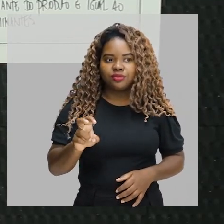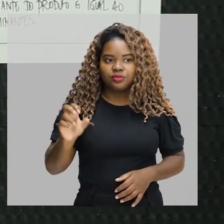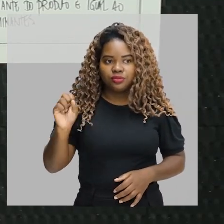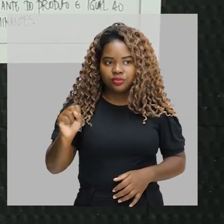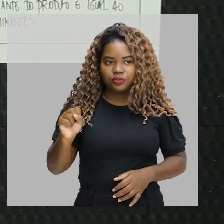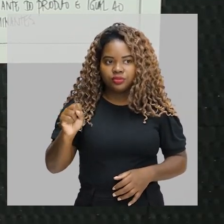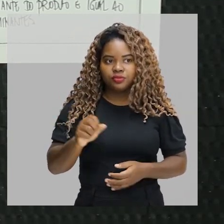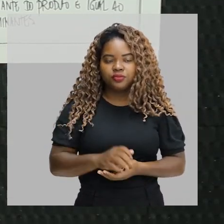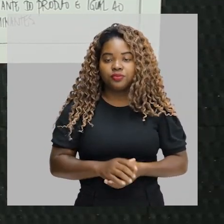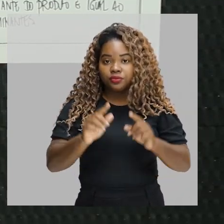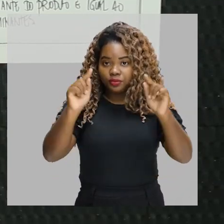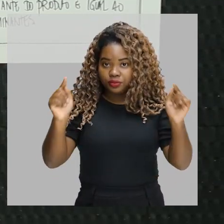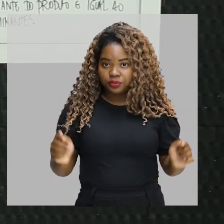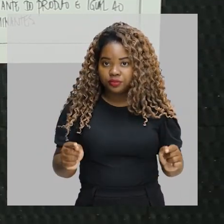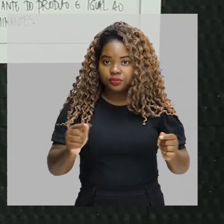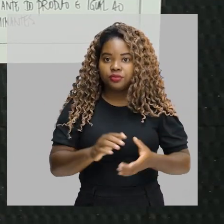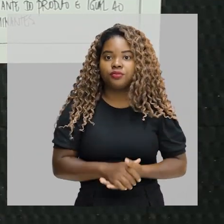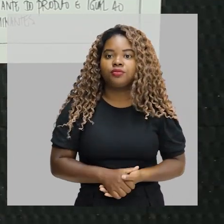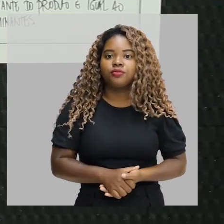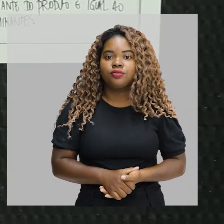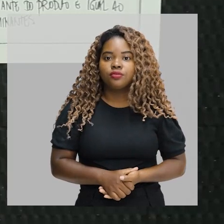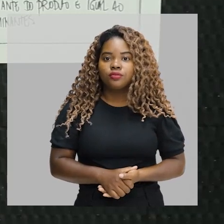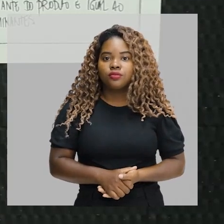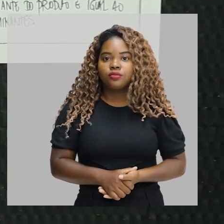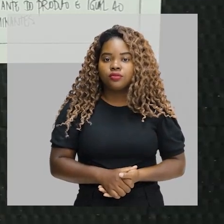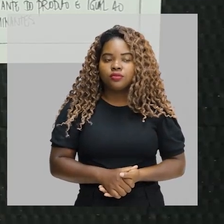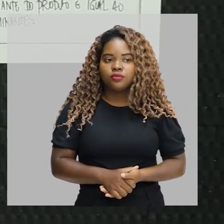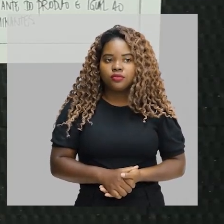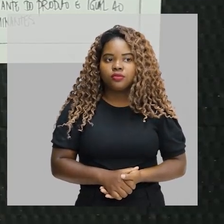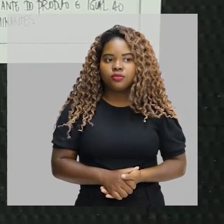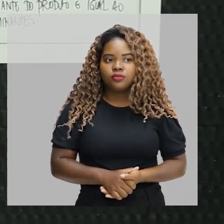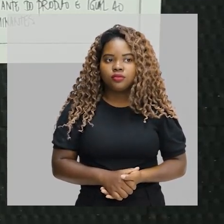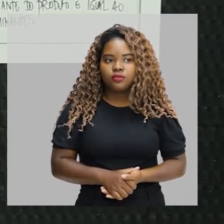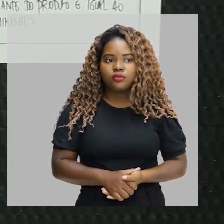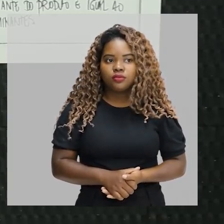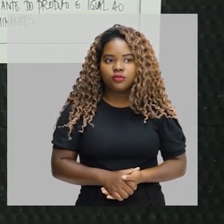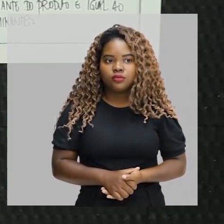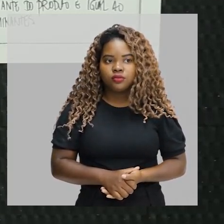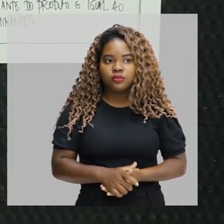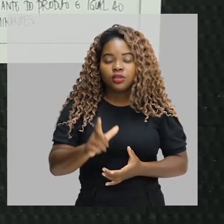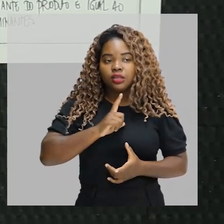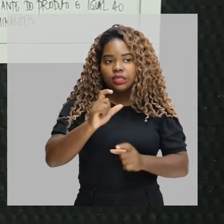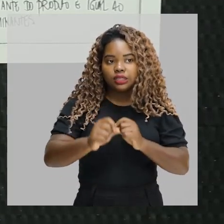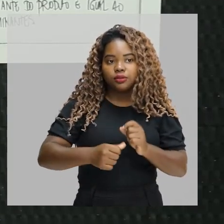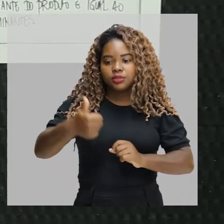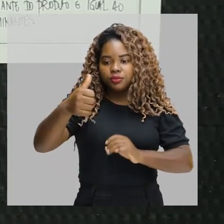8. Certo? Olha só, galera. Essa aqui é minha linha 1.